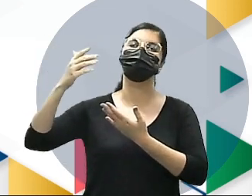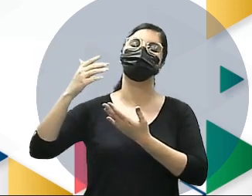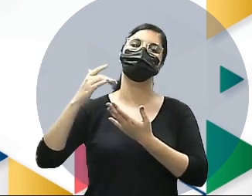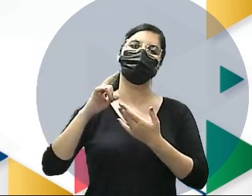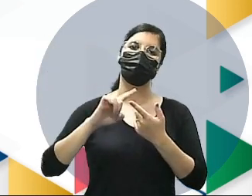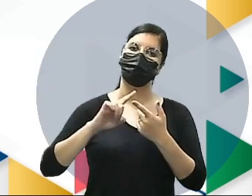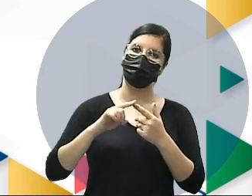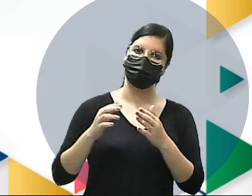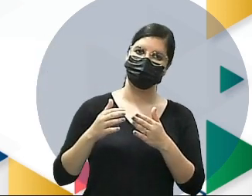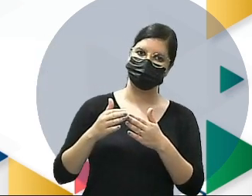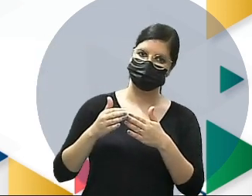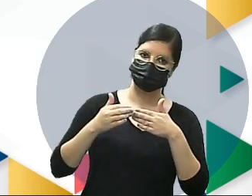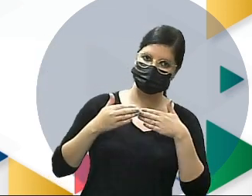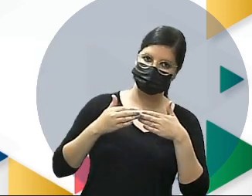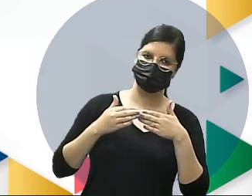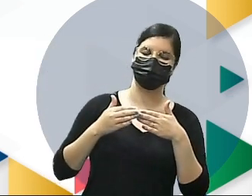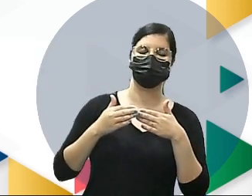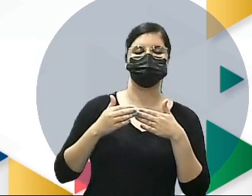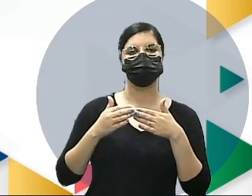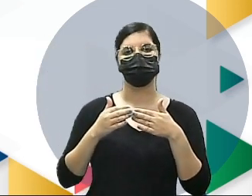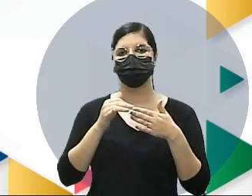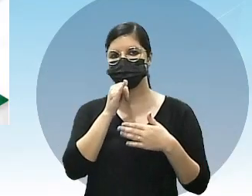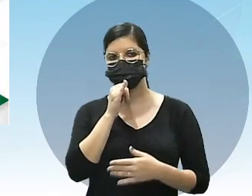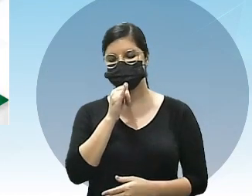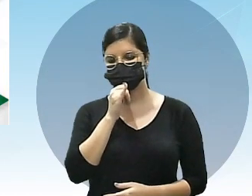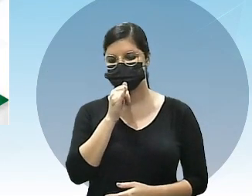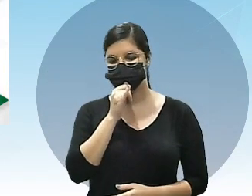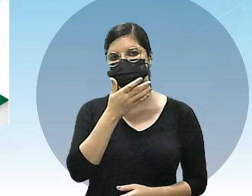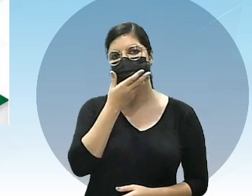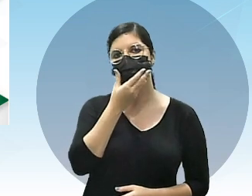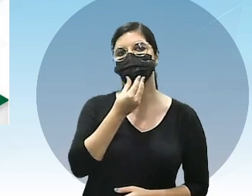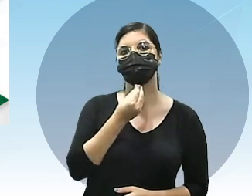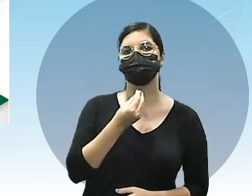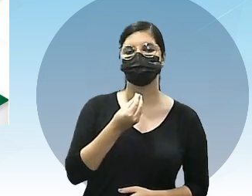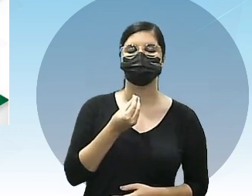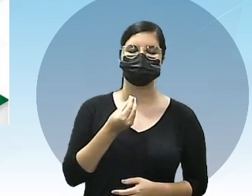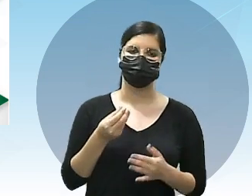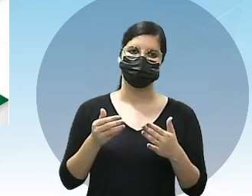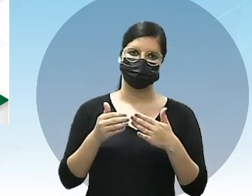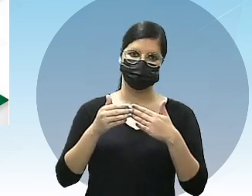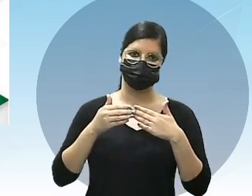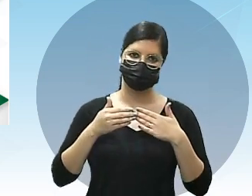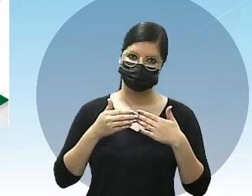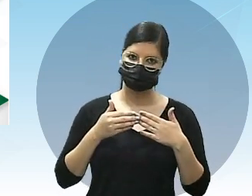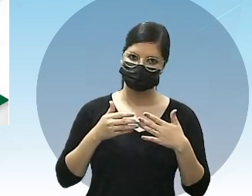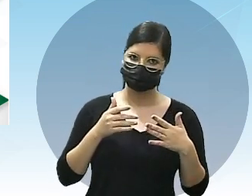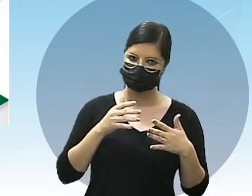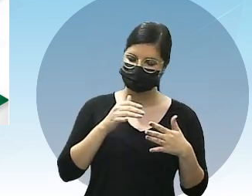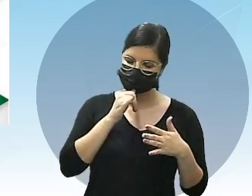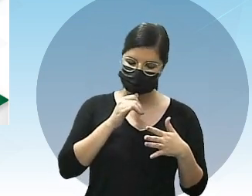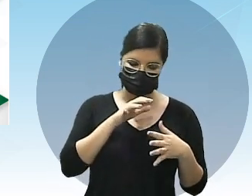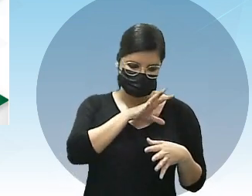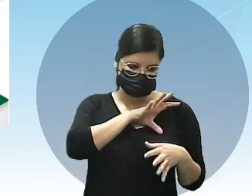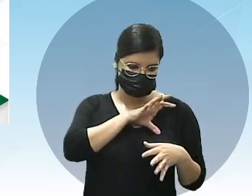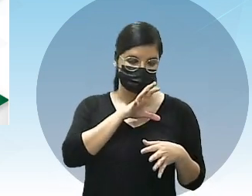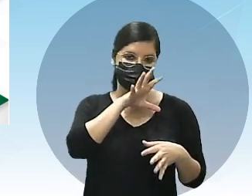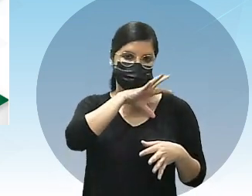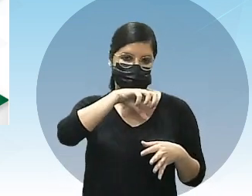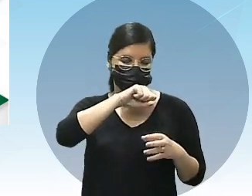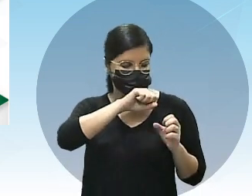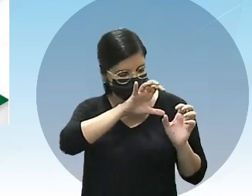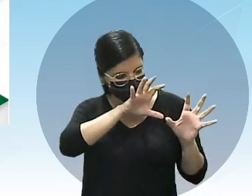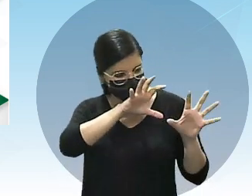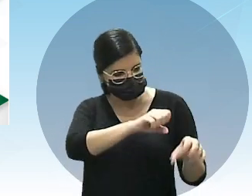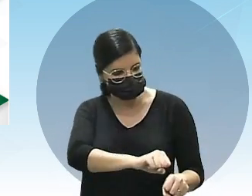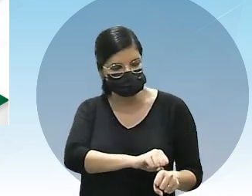relação de até de pedido né de por exemplo o homem primitivo ou até colocar para vocês aí né que é onde ele ia caçar quando ele precisava